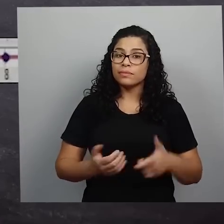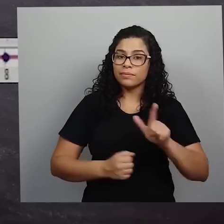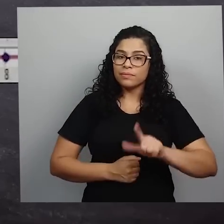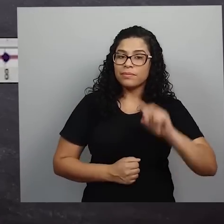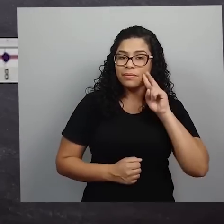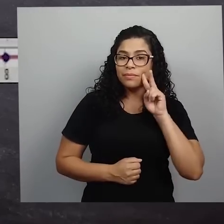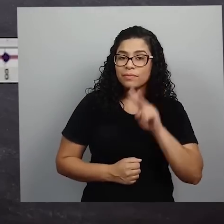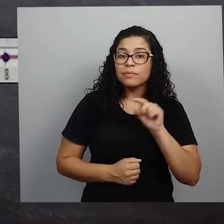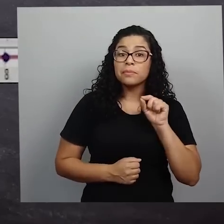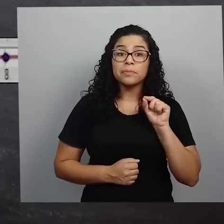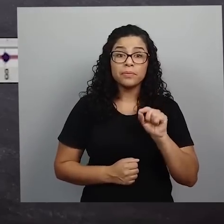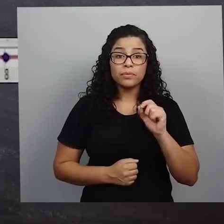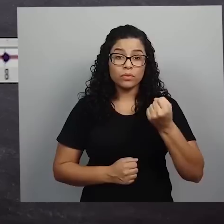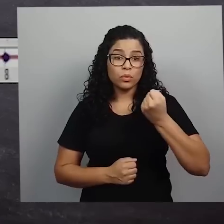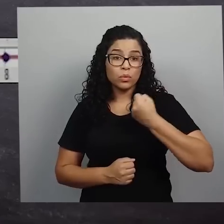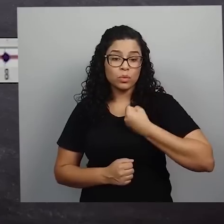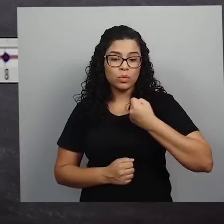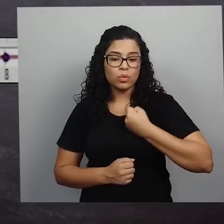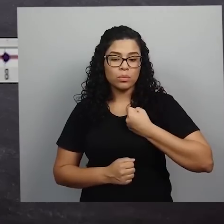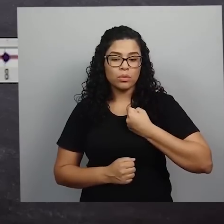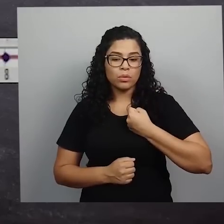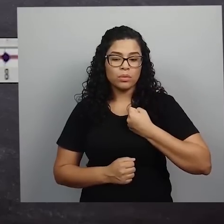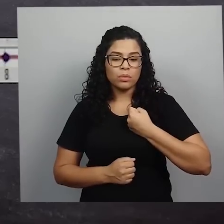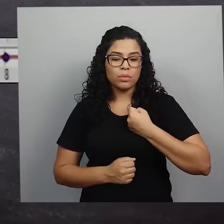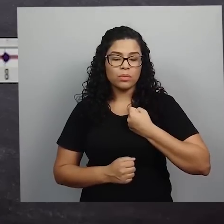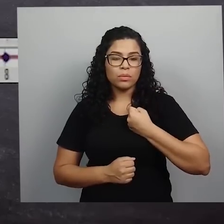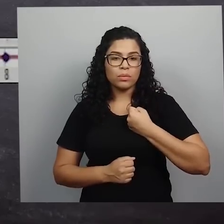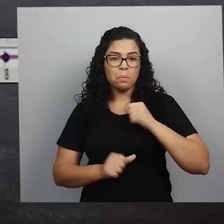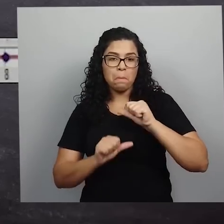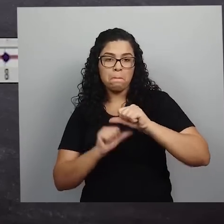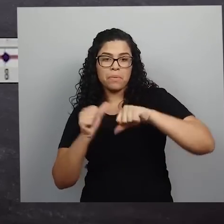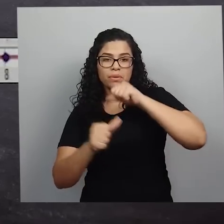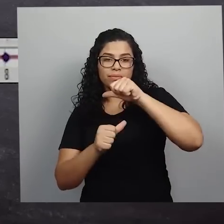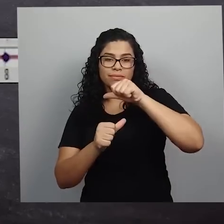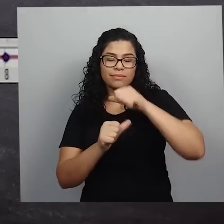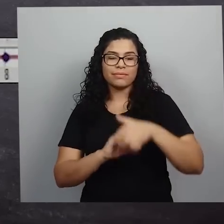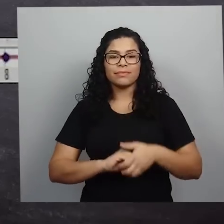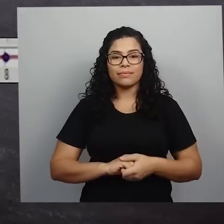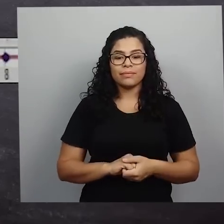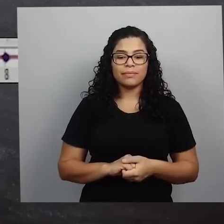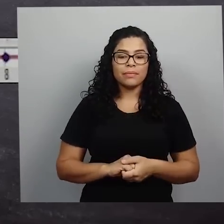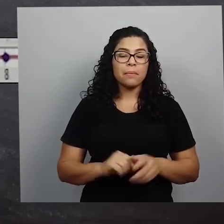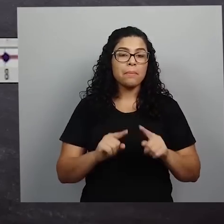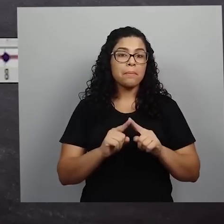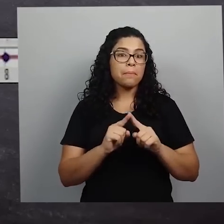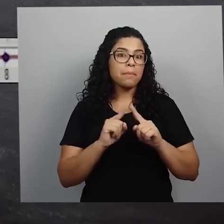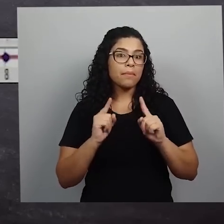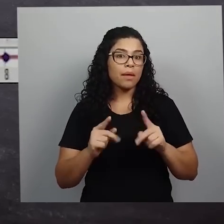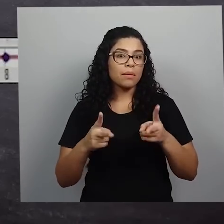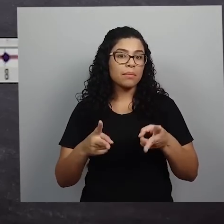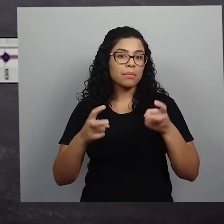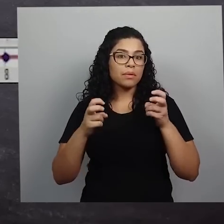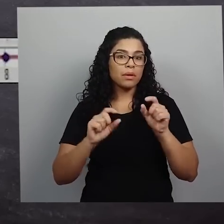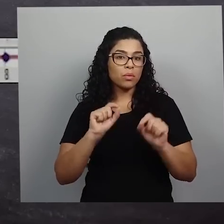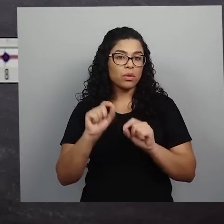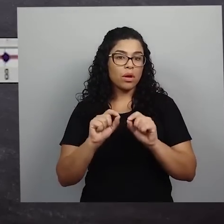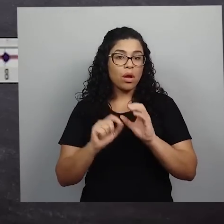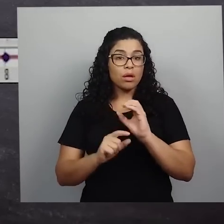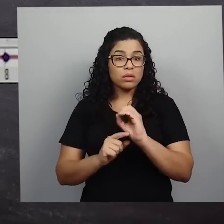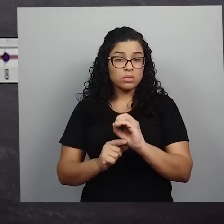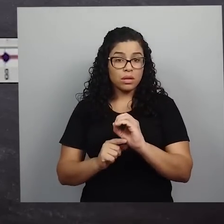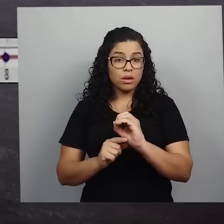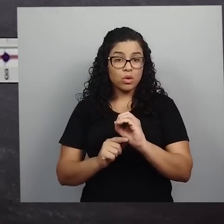então, os números de ponta cabeça. Mas Observem que aqui os zeros estão